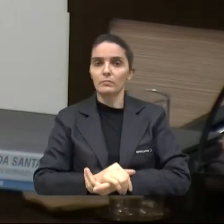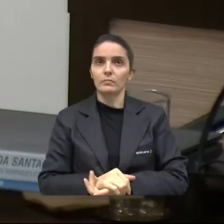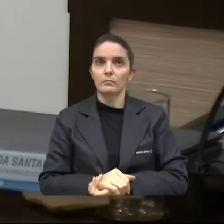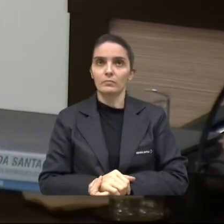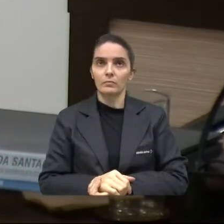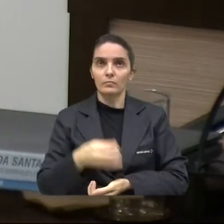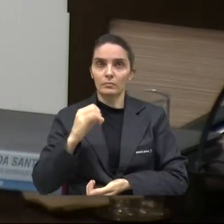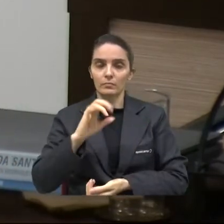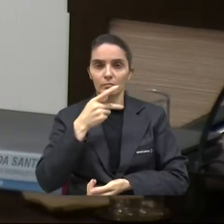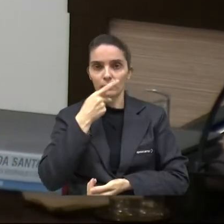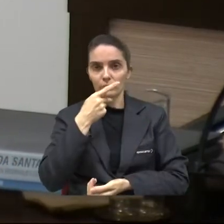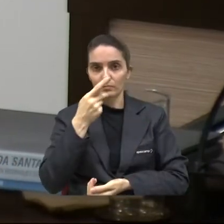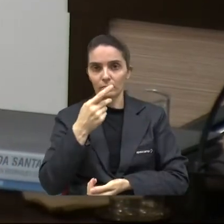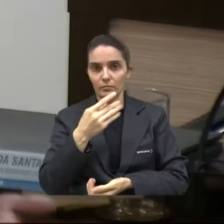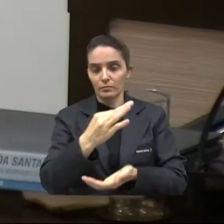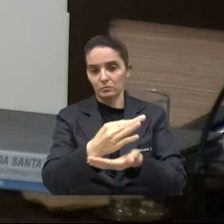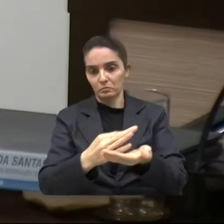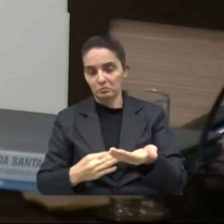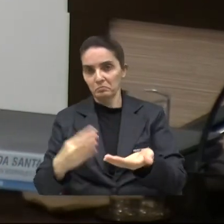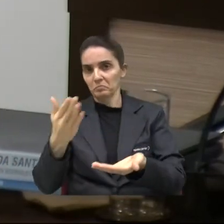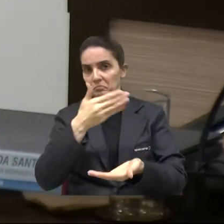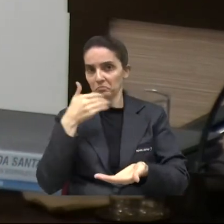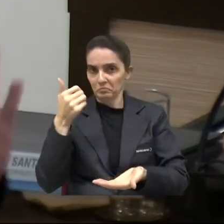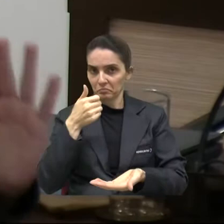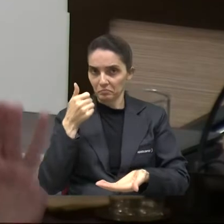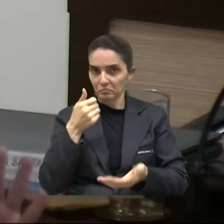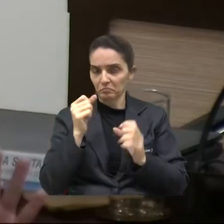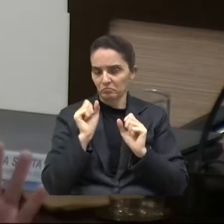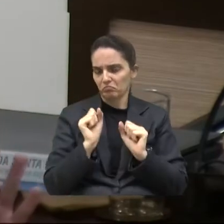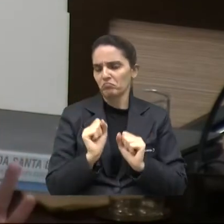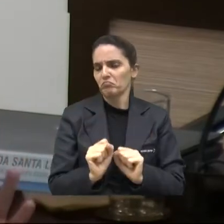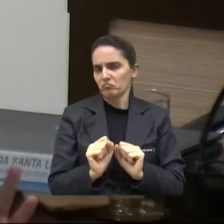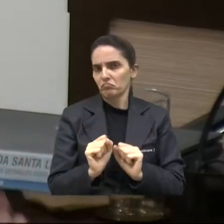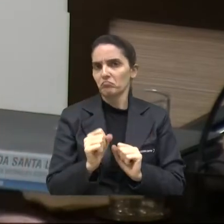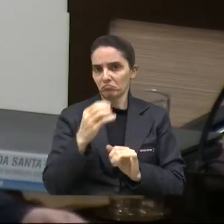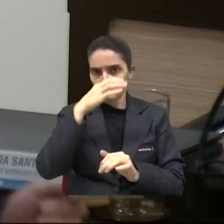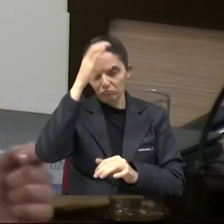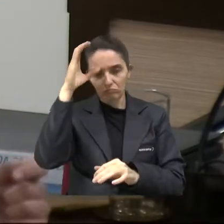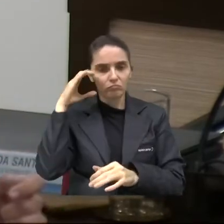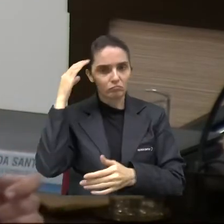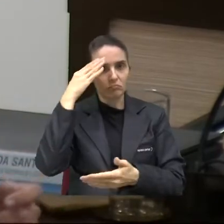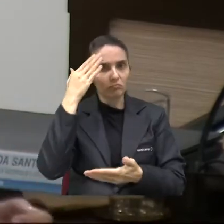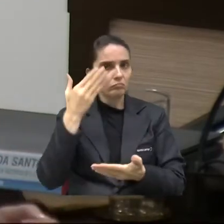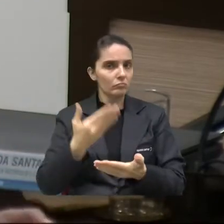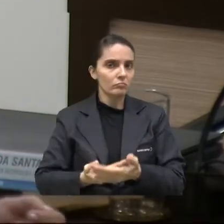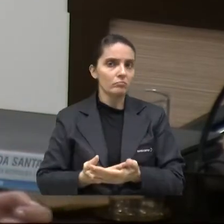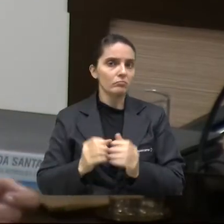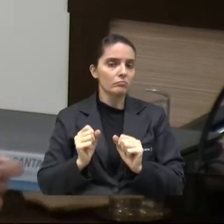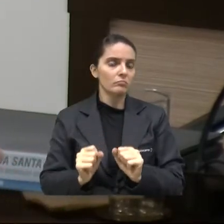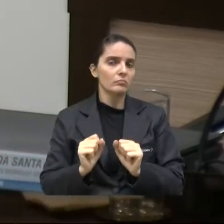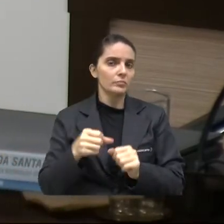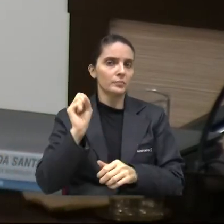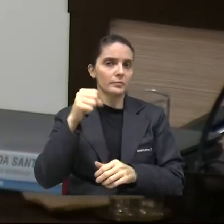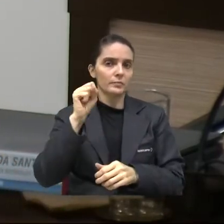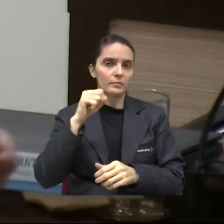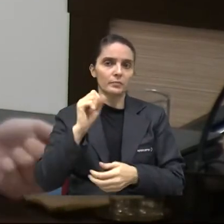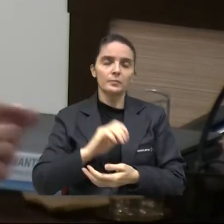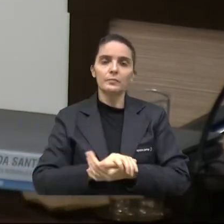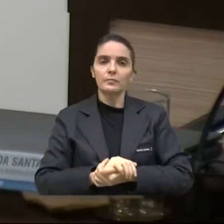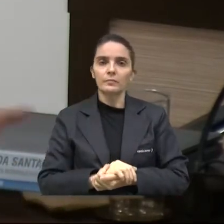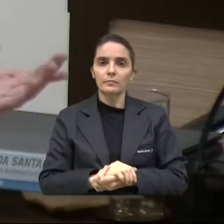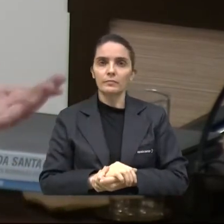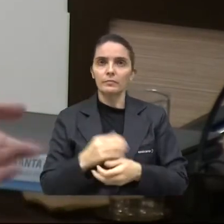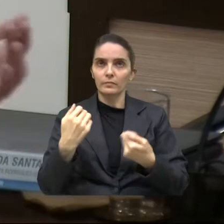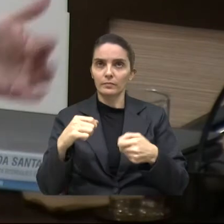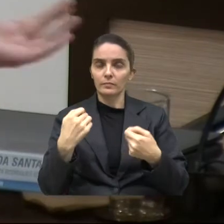falar que pode ter uma redação melhor, um pouco melhorada, concordo, pode ter redação melhorada, sim. Deve